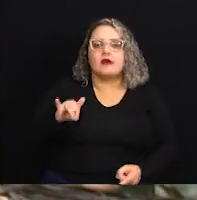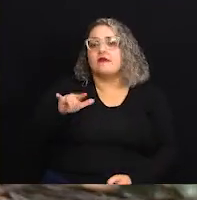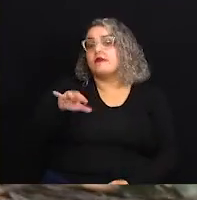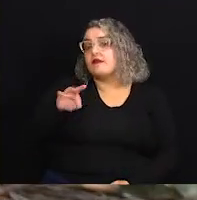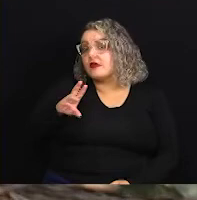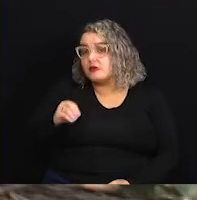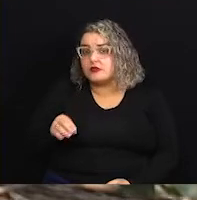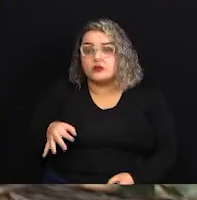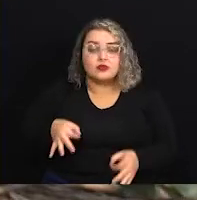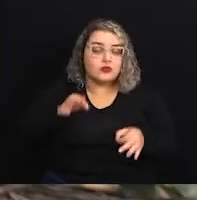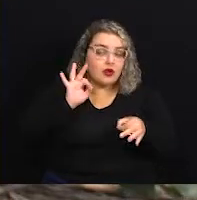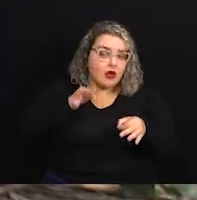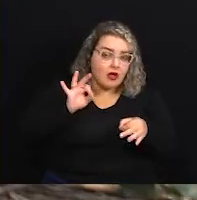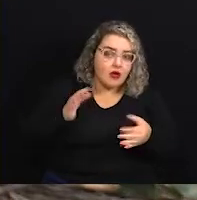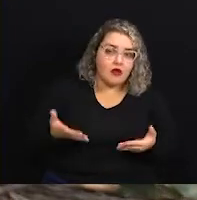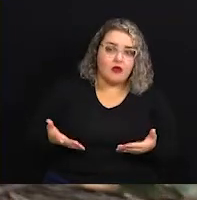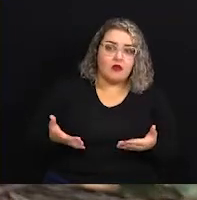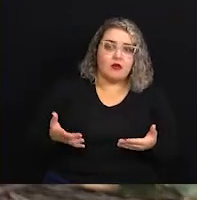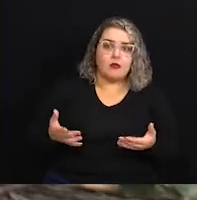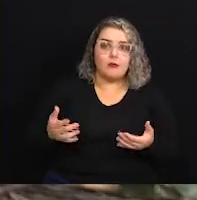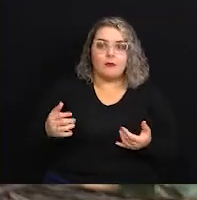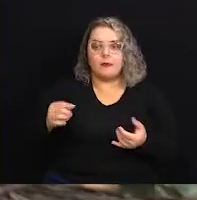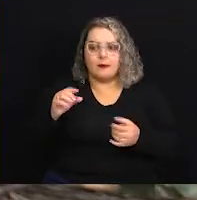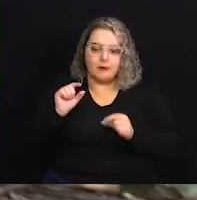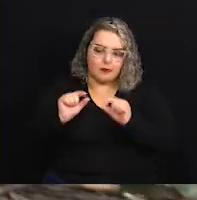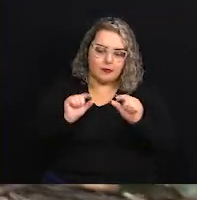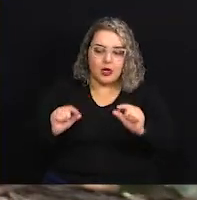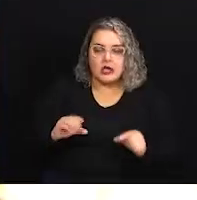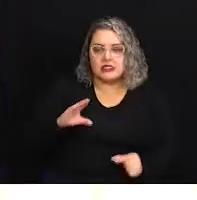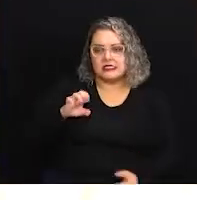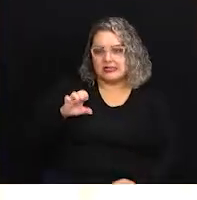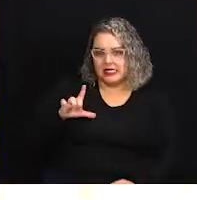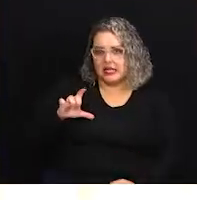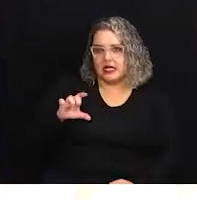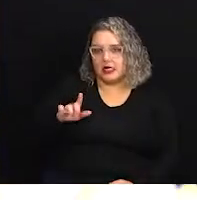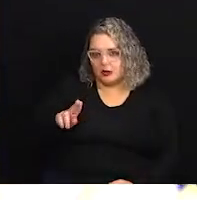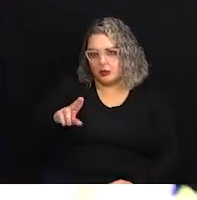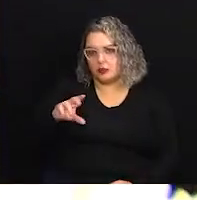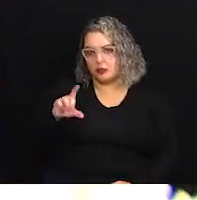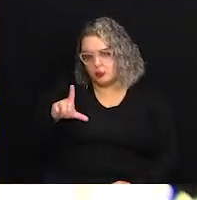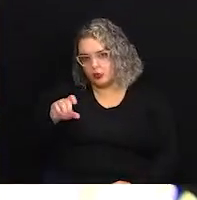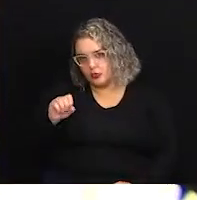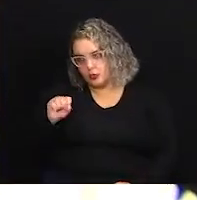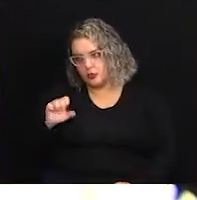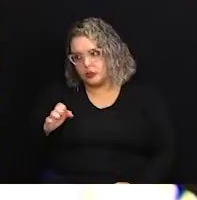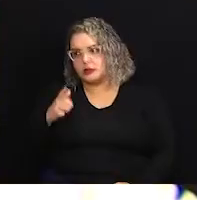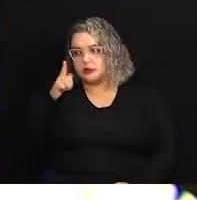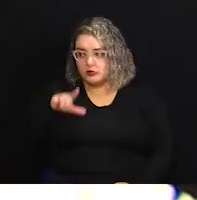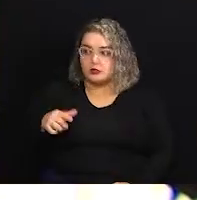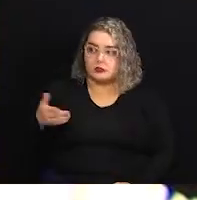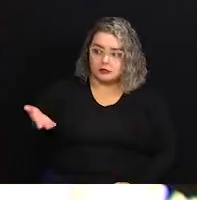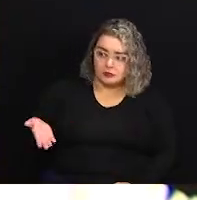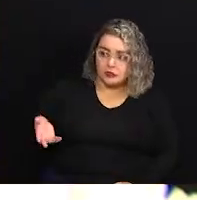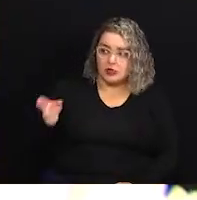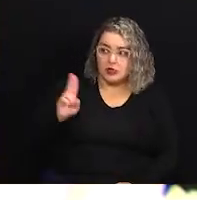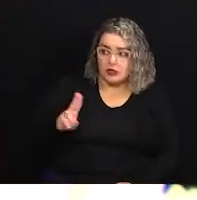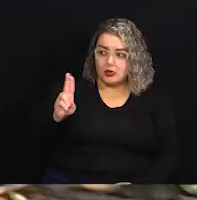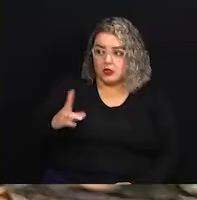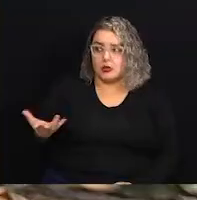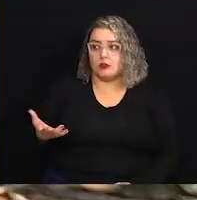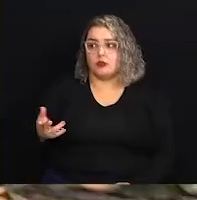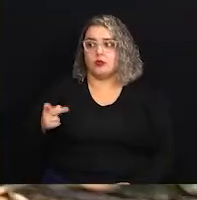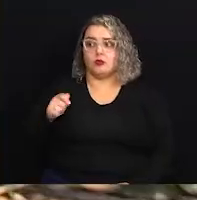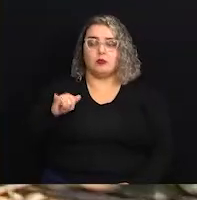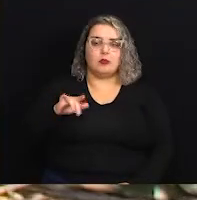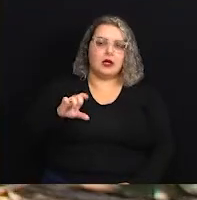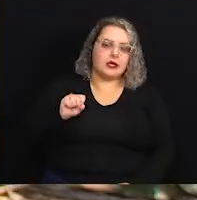de café, que são partes de celulose, né? Então a gente consegue também gerenciar esse material aqui. Isso é